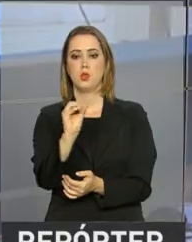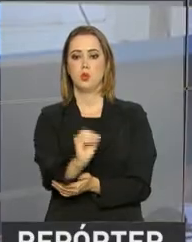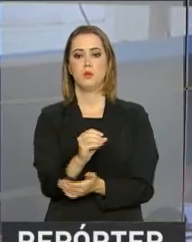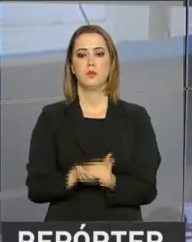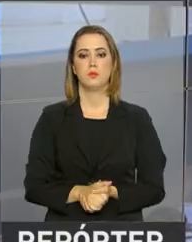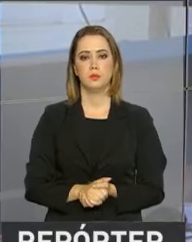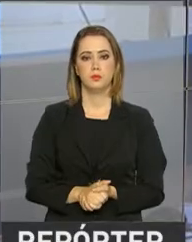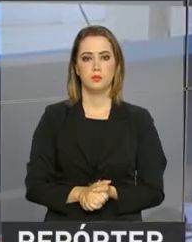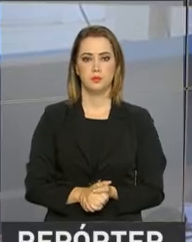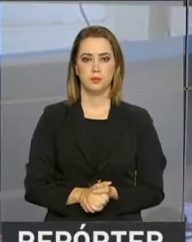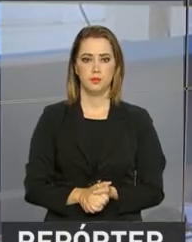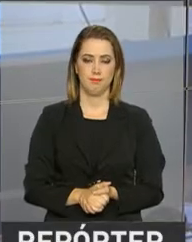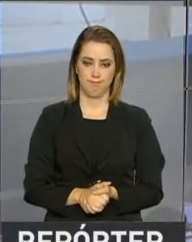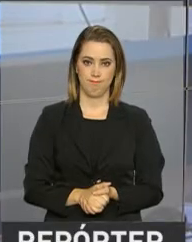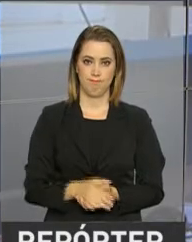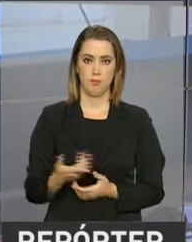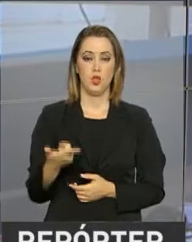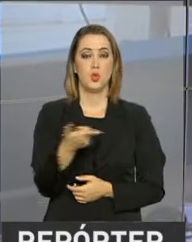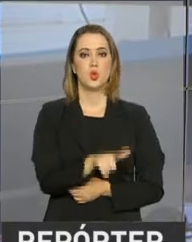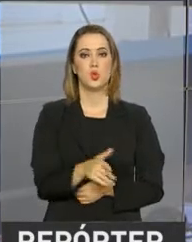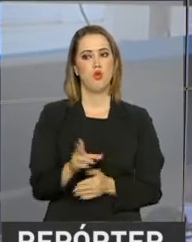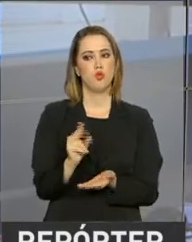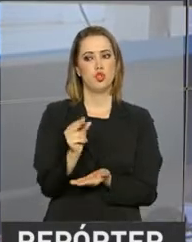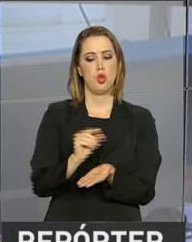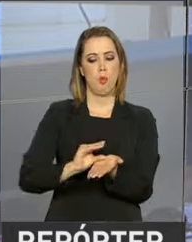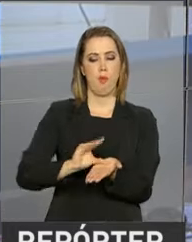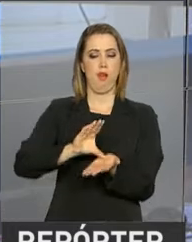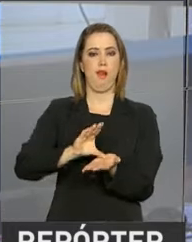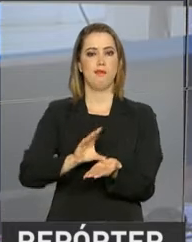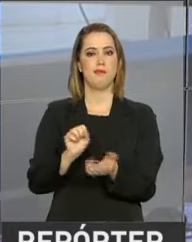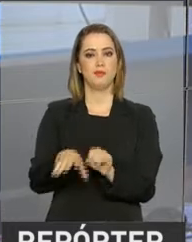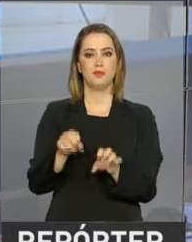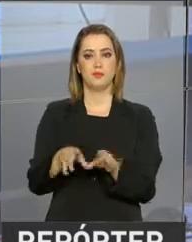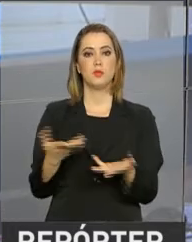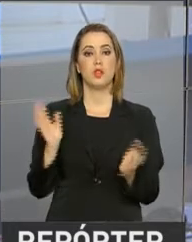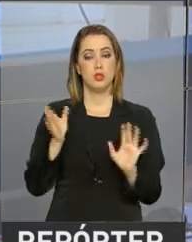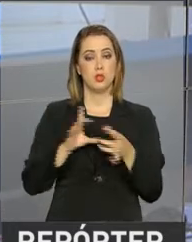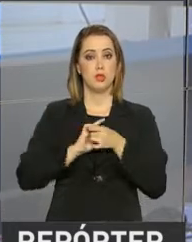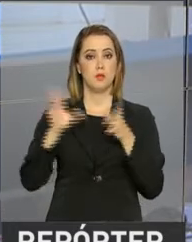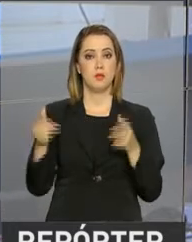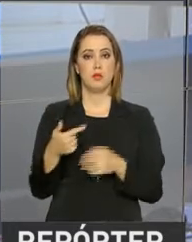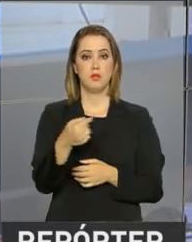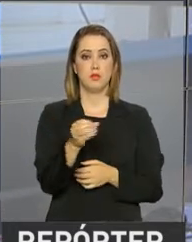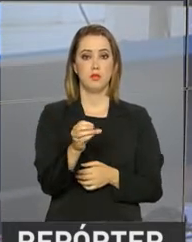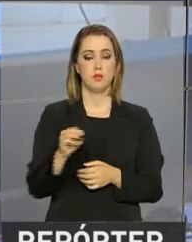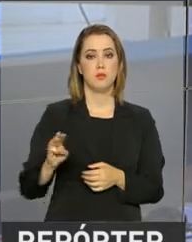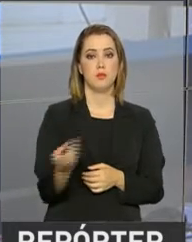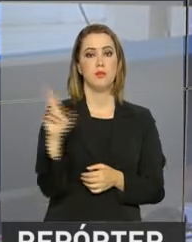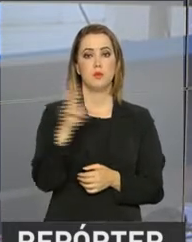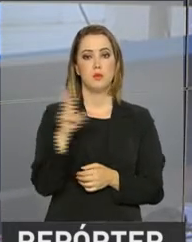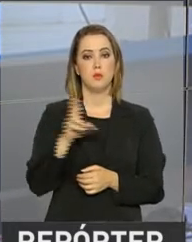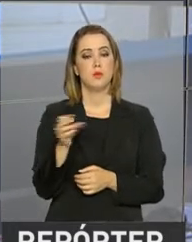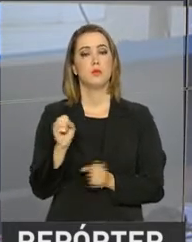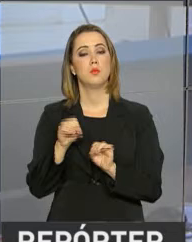mais dinheiro para a educação como você vê agora há pouco em nossa programação foi anunciada a liberação de 700 milhões de reais para o